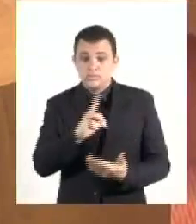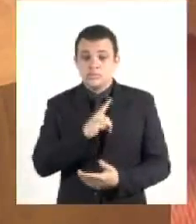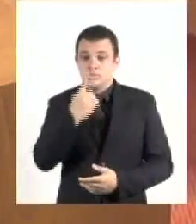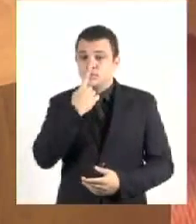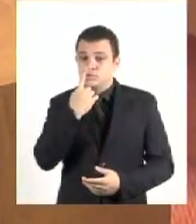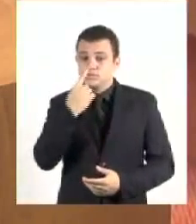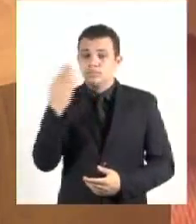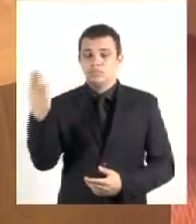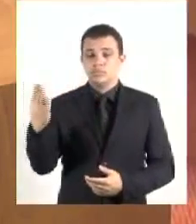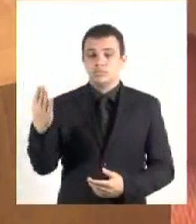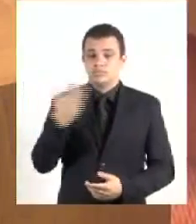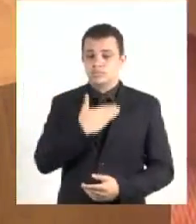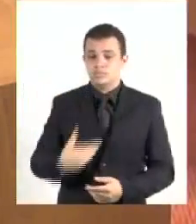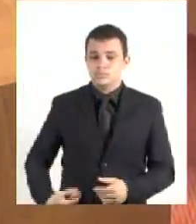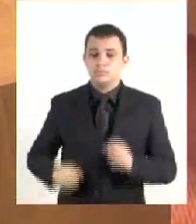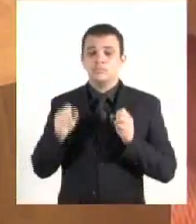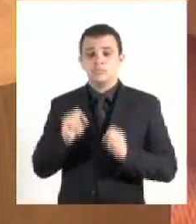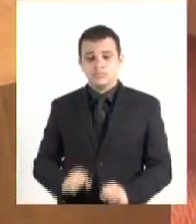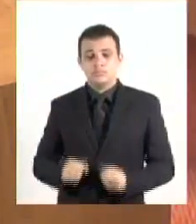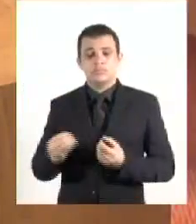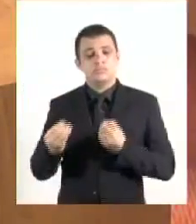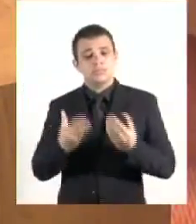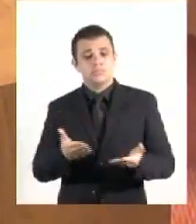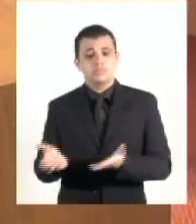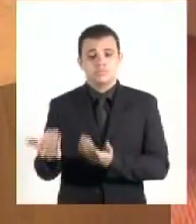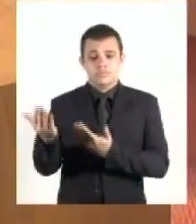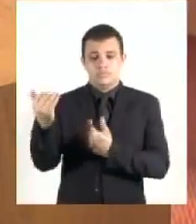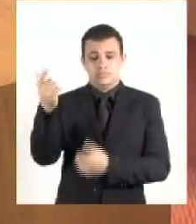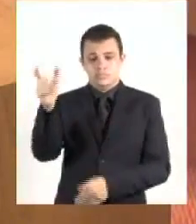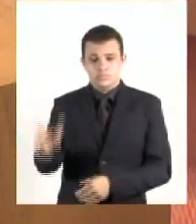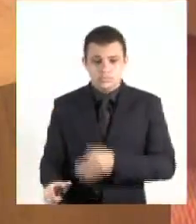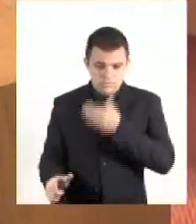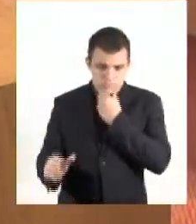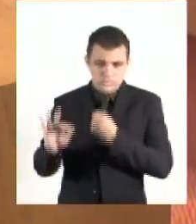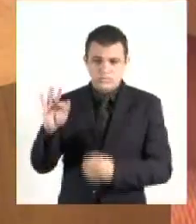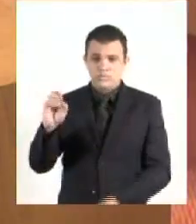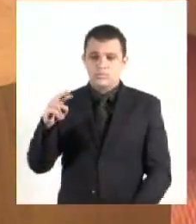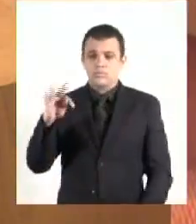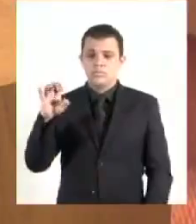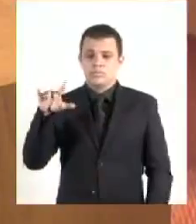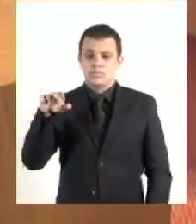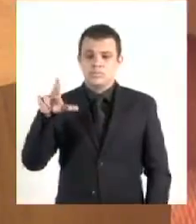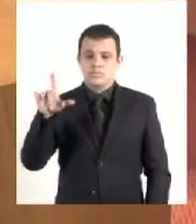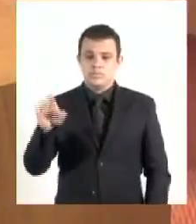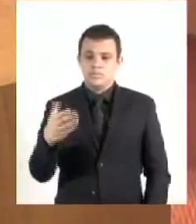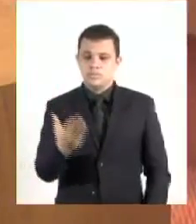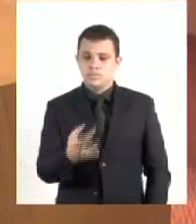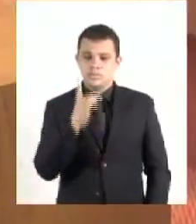essa homenagem a esse grande jornalista. Deputado Edilazo, também uma parte depois do deputado Otelino. Deputado Otelino.